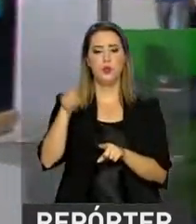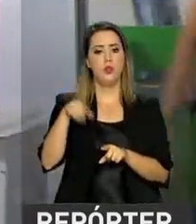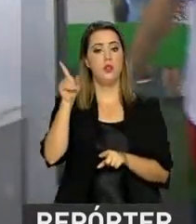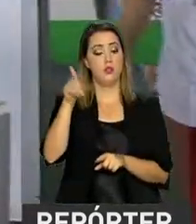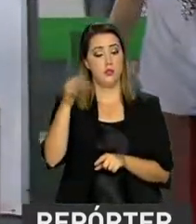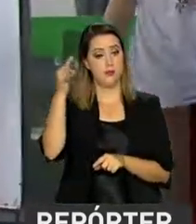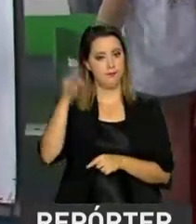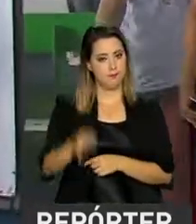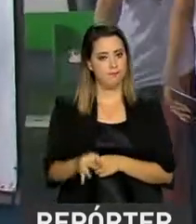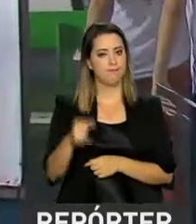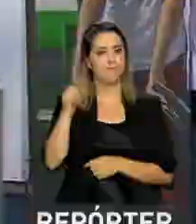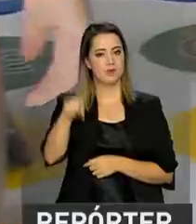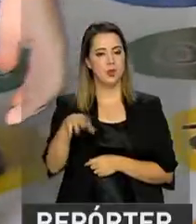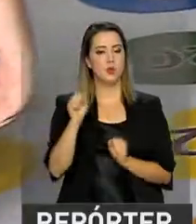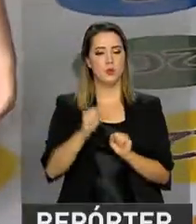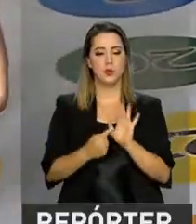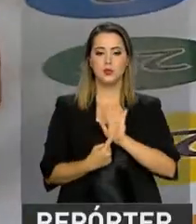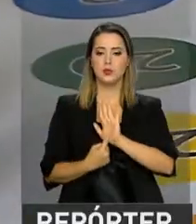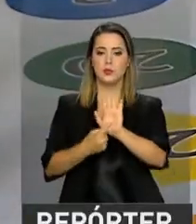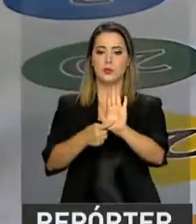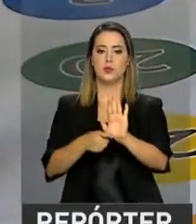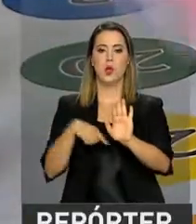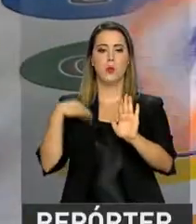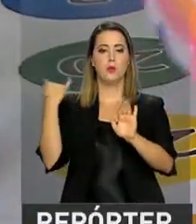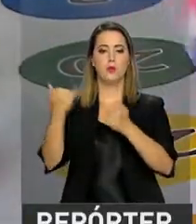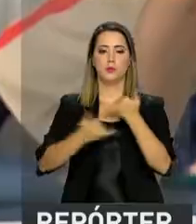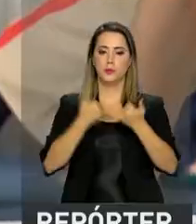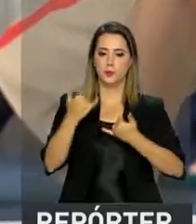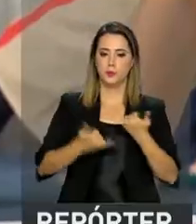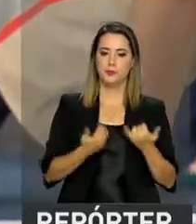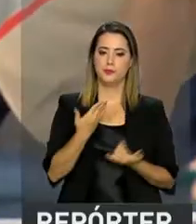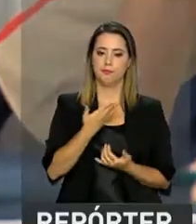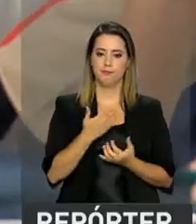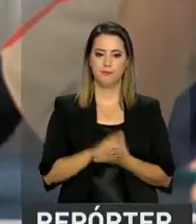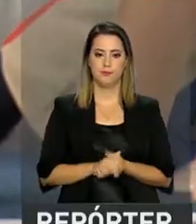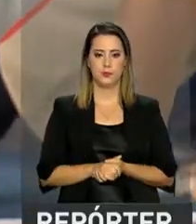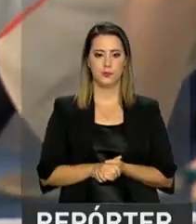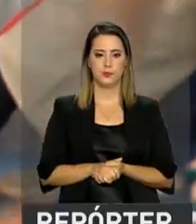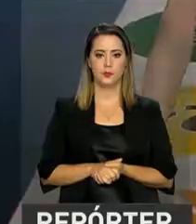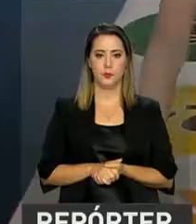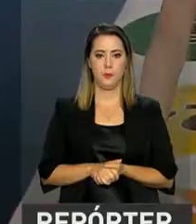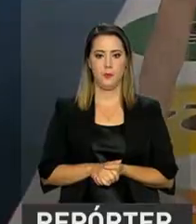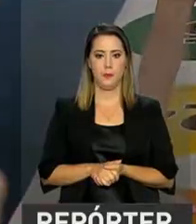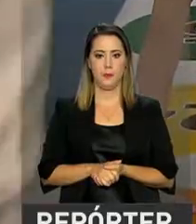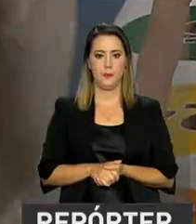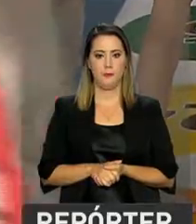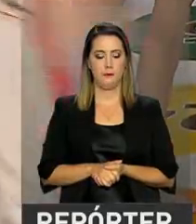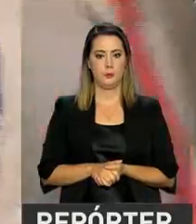séria, mas que também pode ser apresentada de forma divertida.